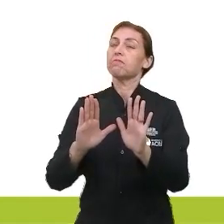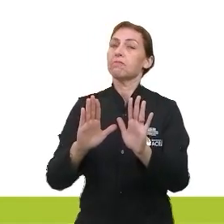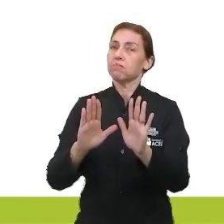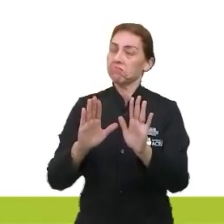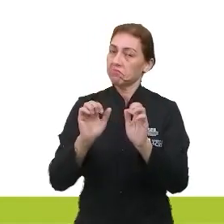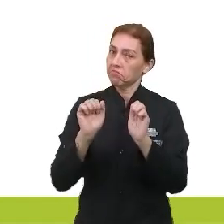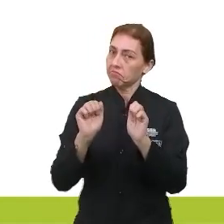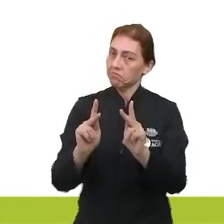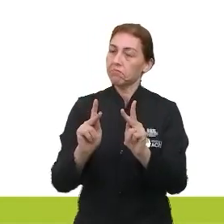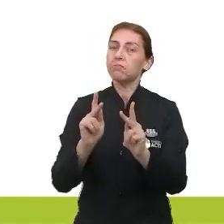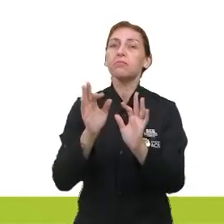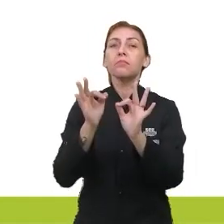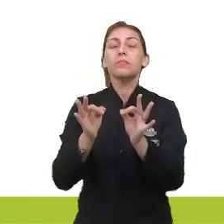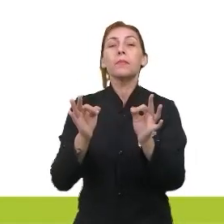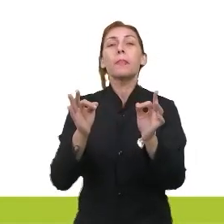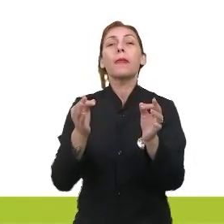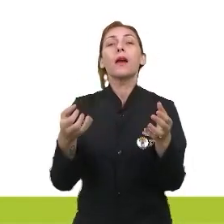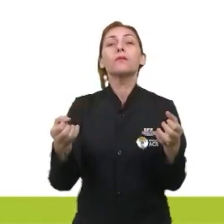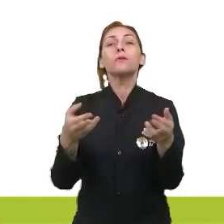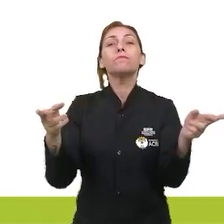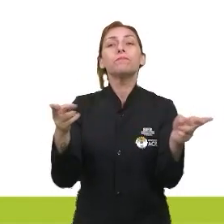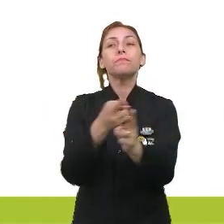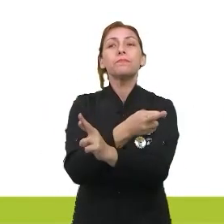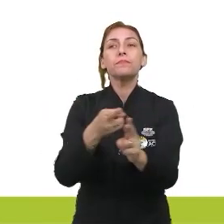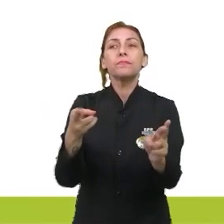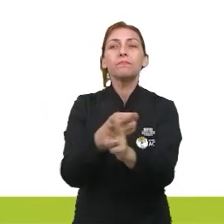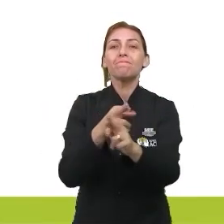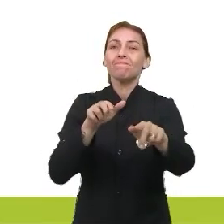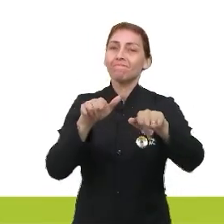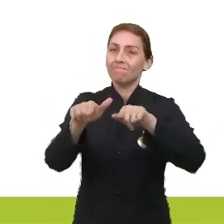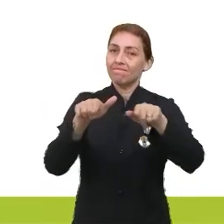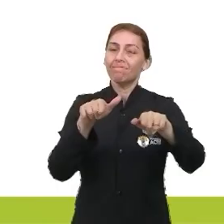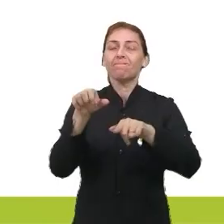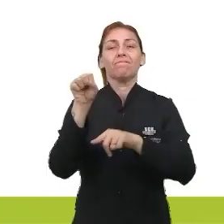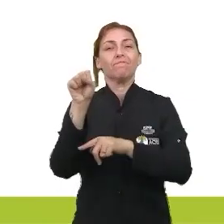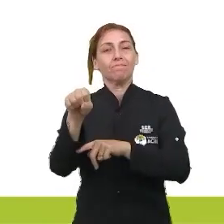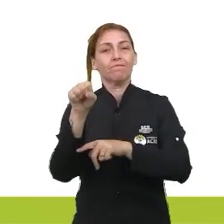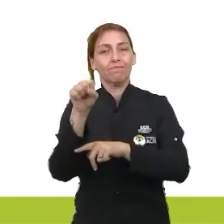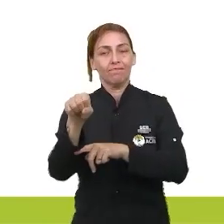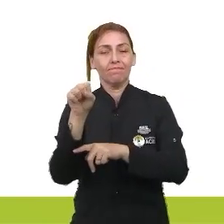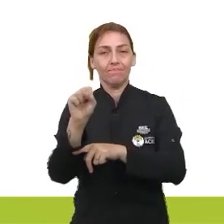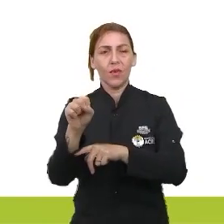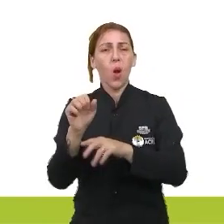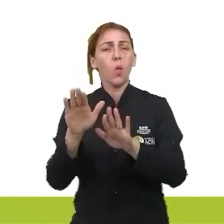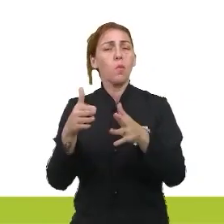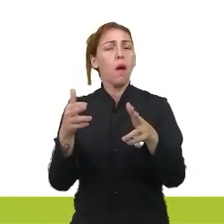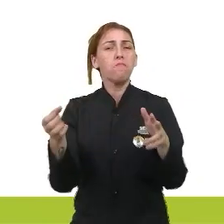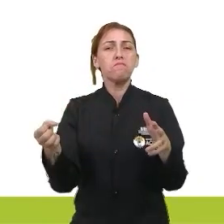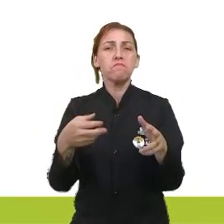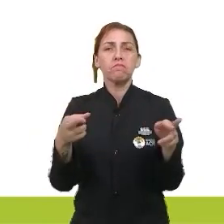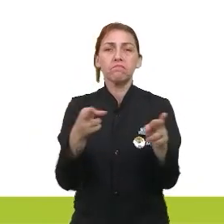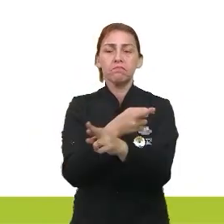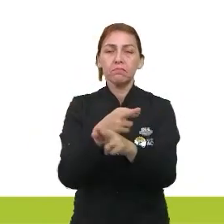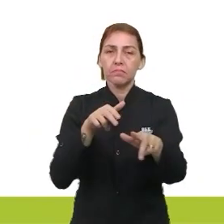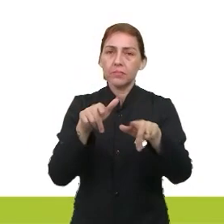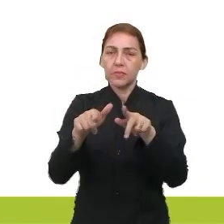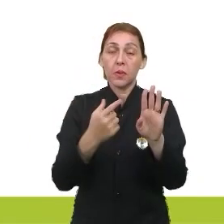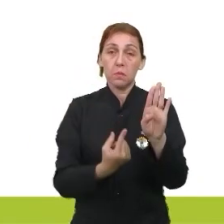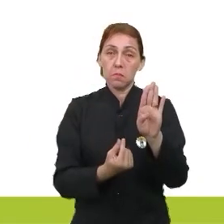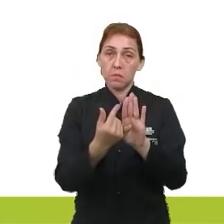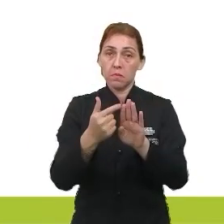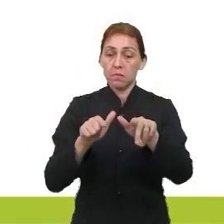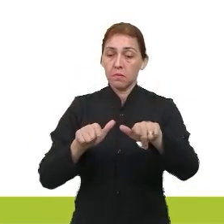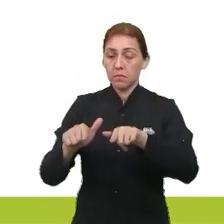beleza, tá certo. E as novas relações de trabalho. Qual é essa nova relação de trabalho?